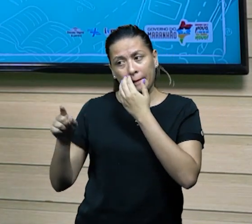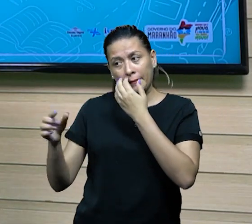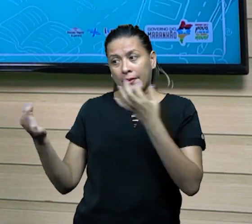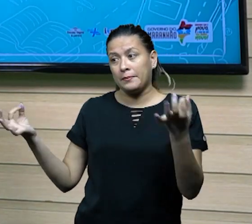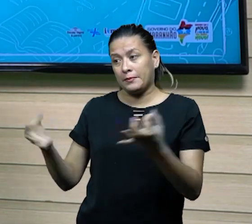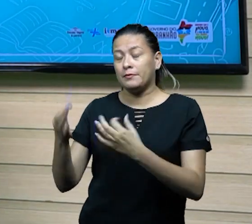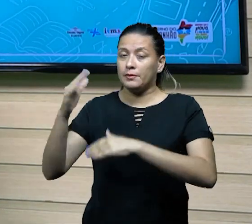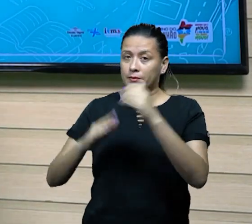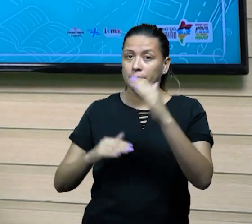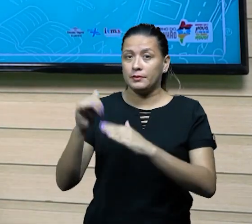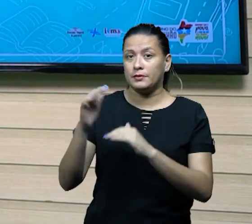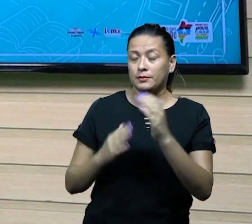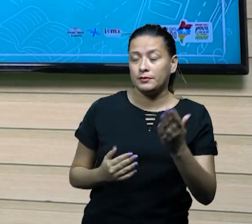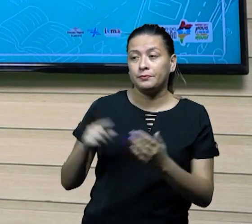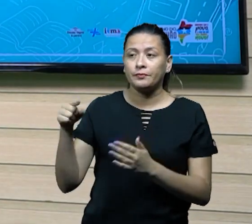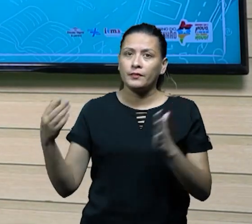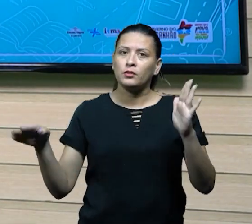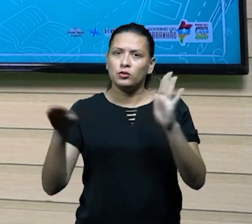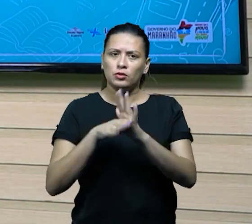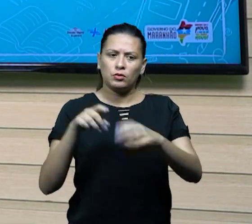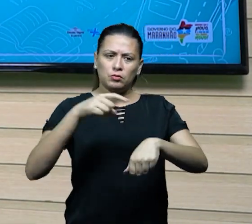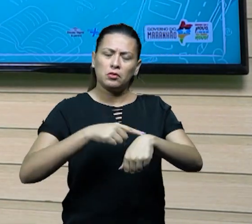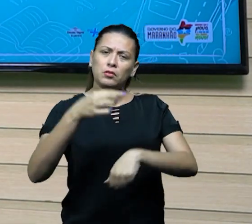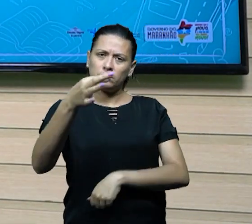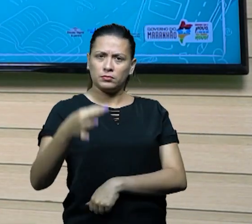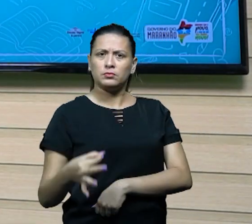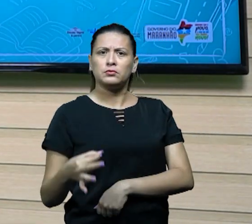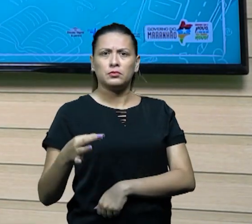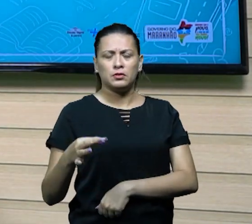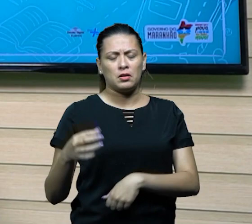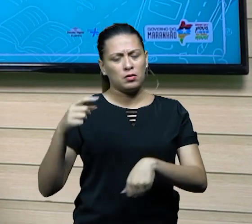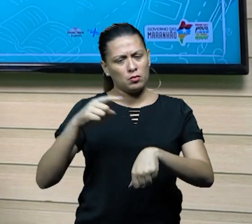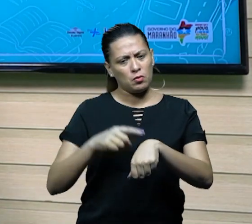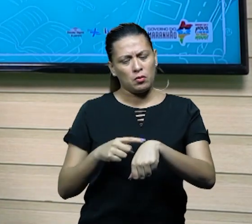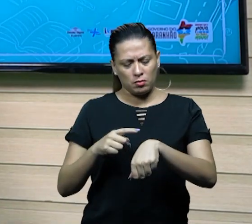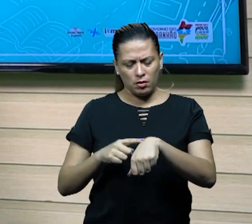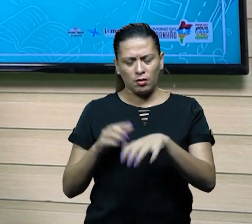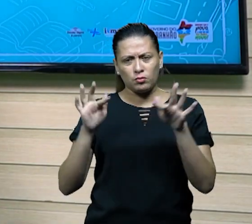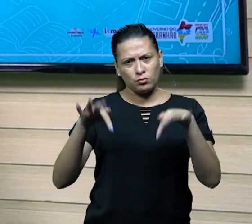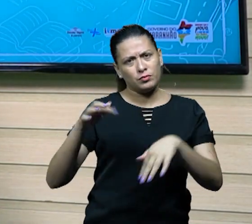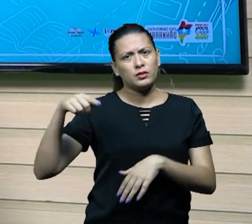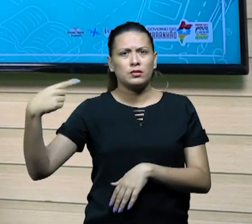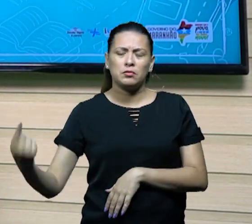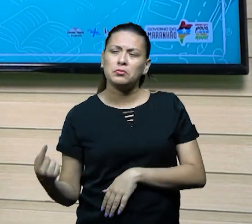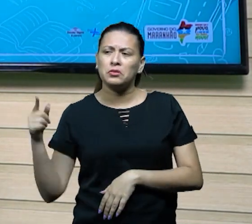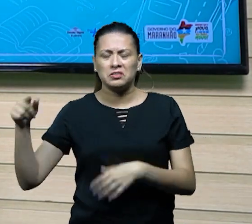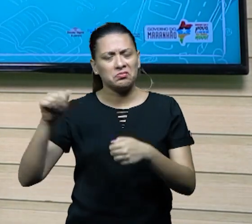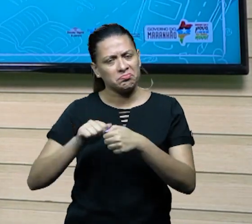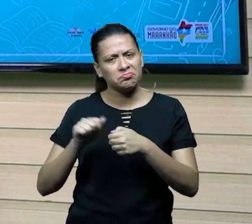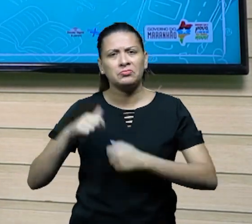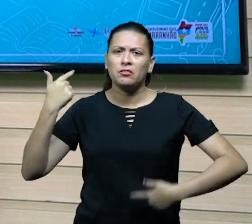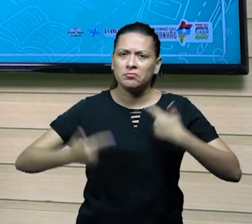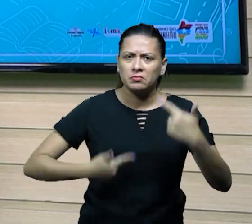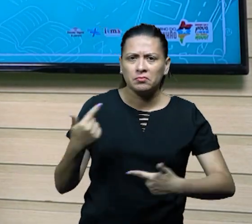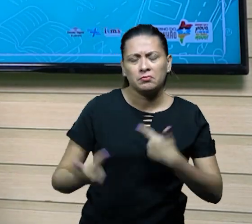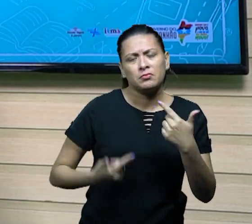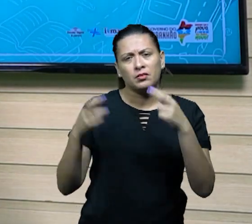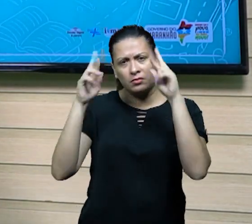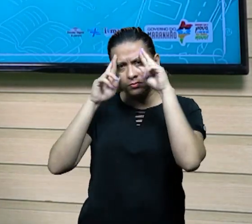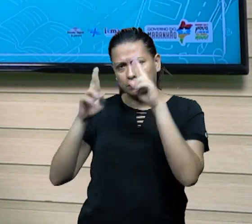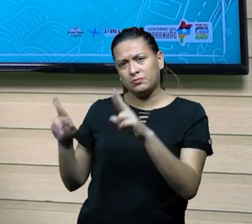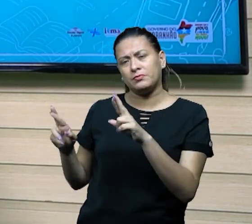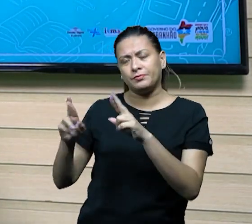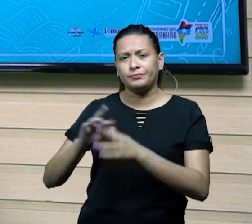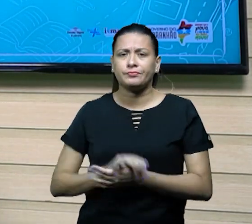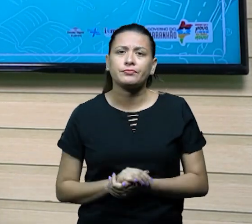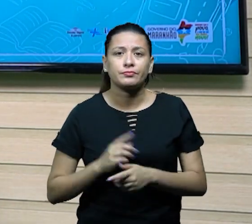como parâmetro. Olha, aquele ali é um excelente profissional. Ele chega no horário, ele sai depois do horário, ele é